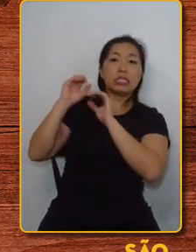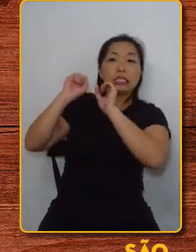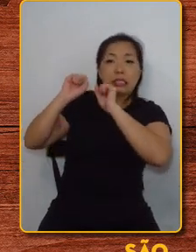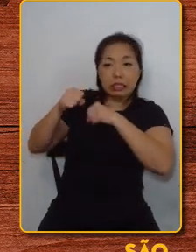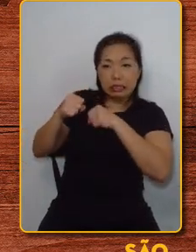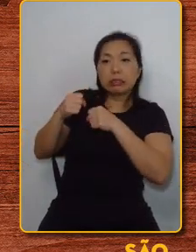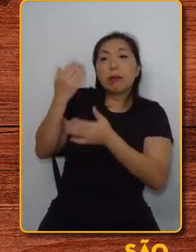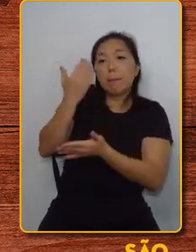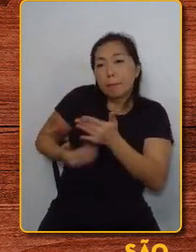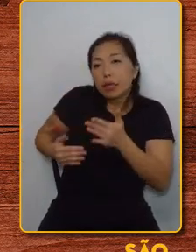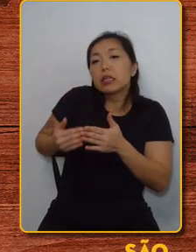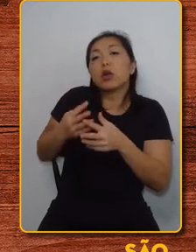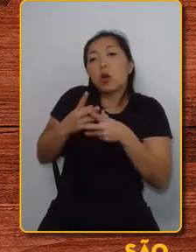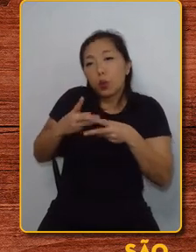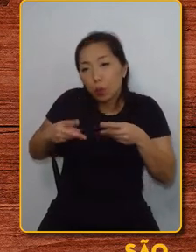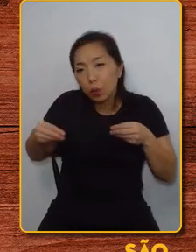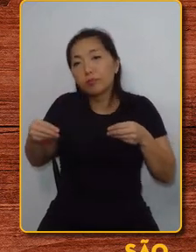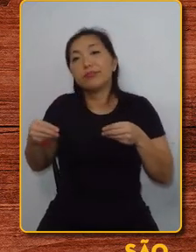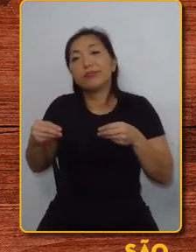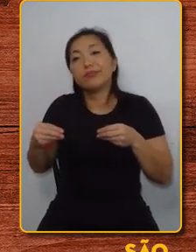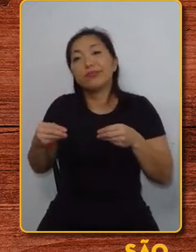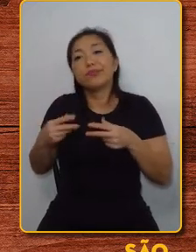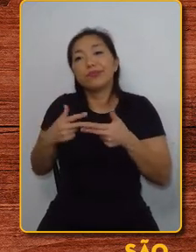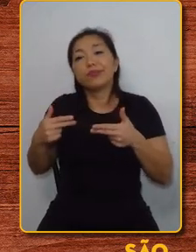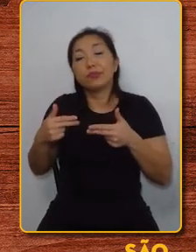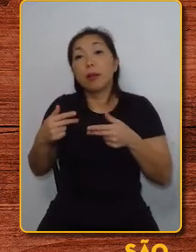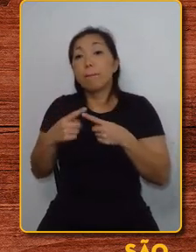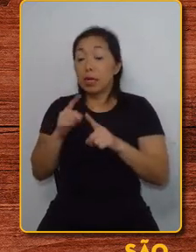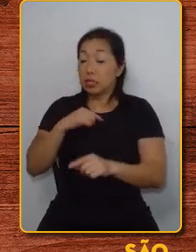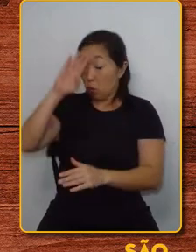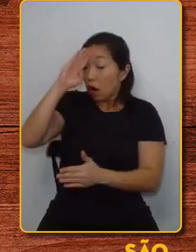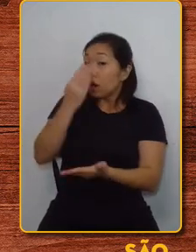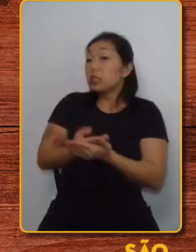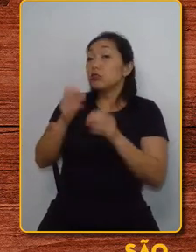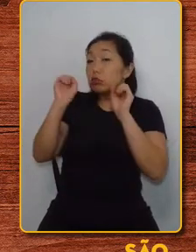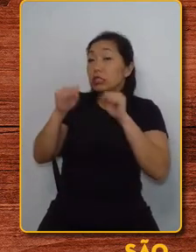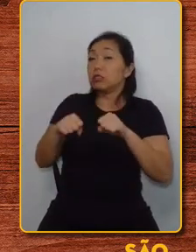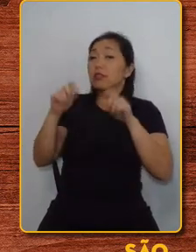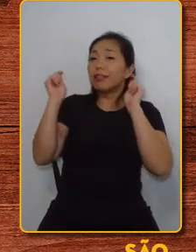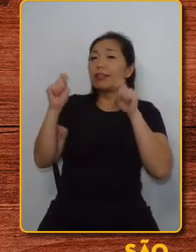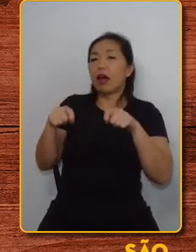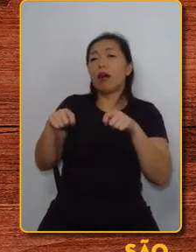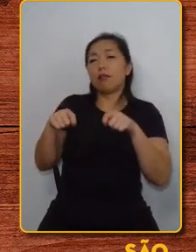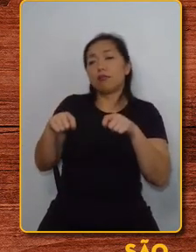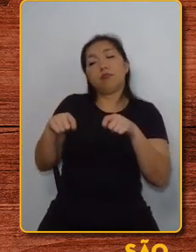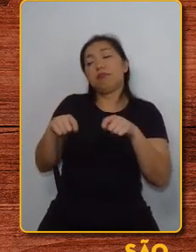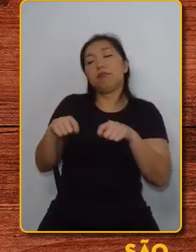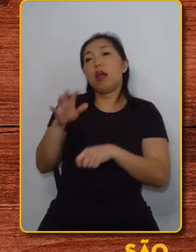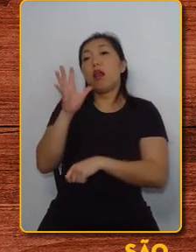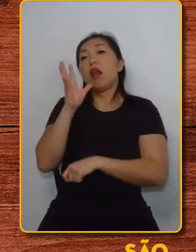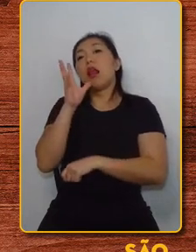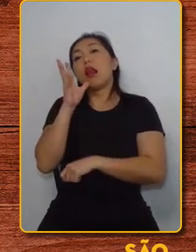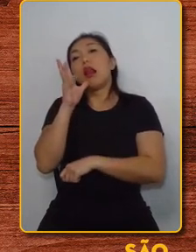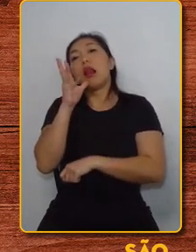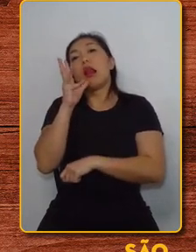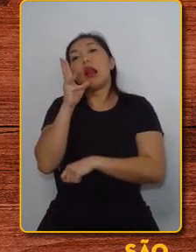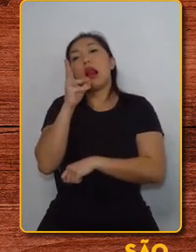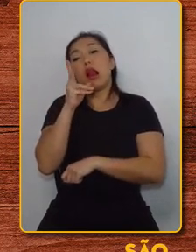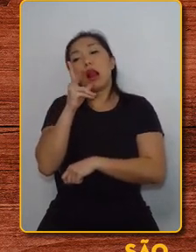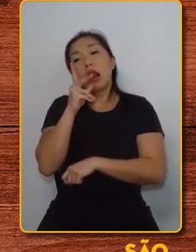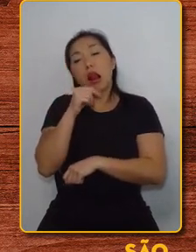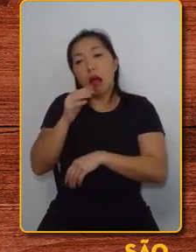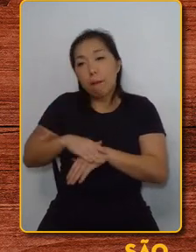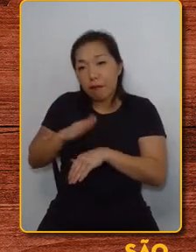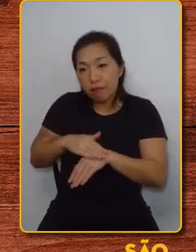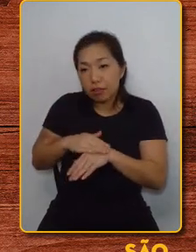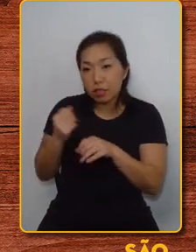ferramentas, eu acredito que a gente tem condições de. Não vamos demorar todo aquele tempo que a gente demorou para fazer, para construir